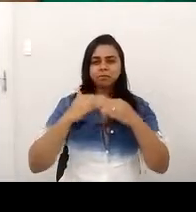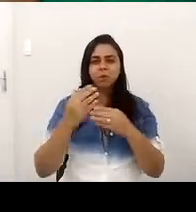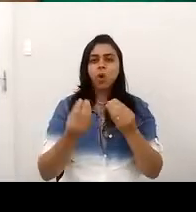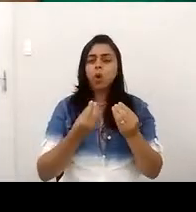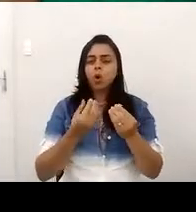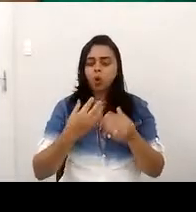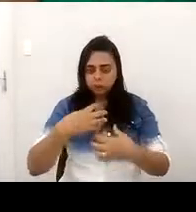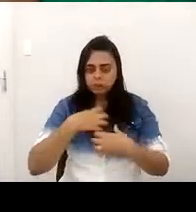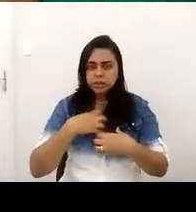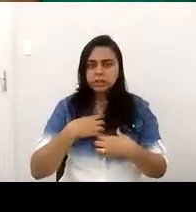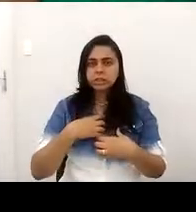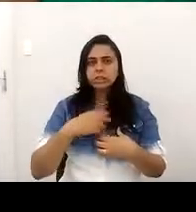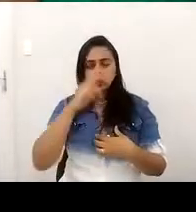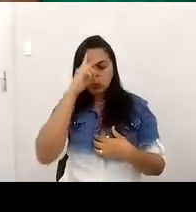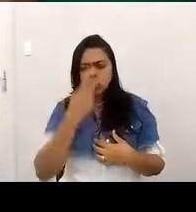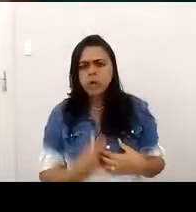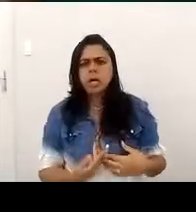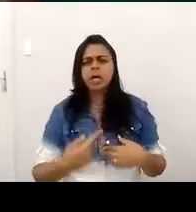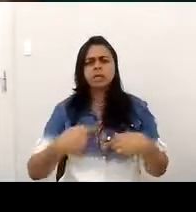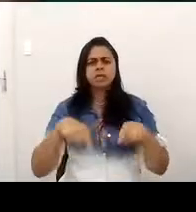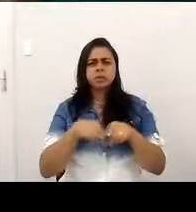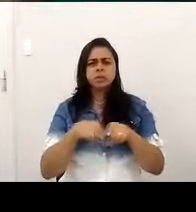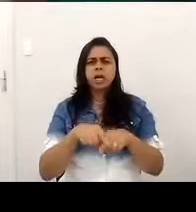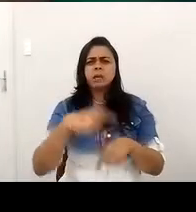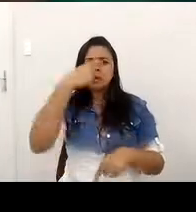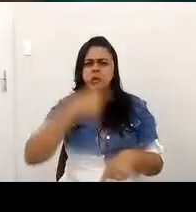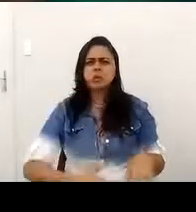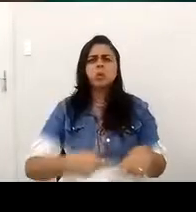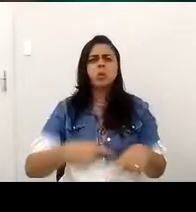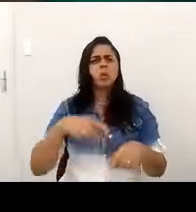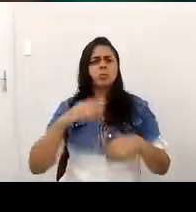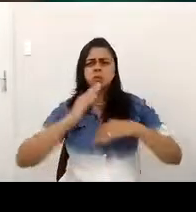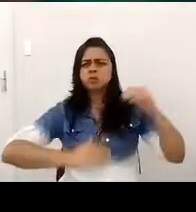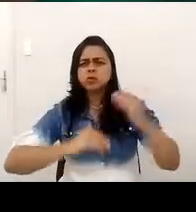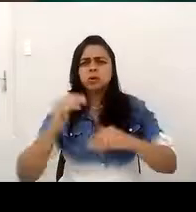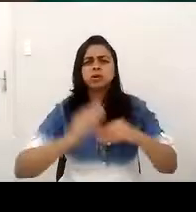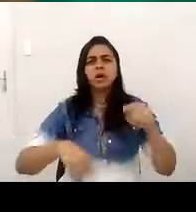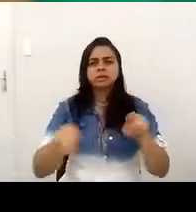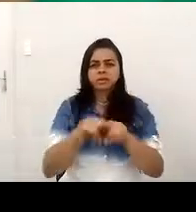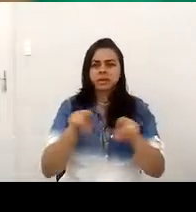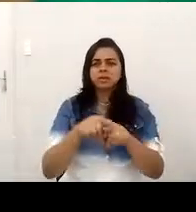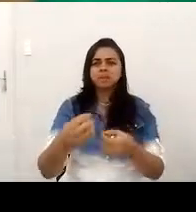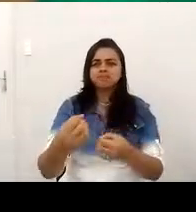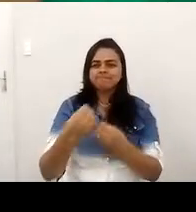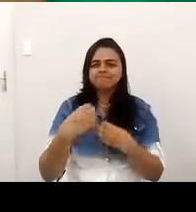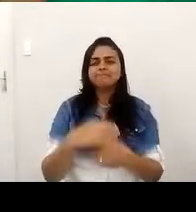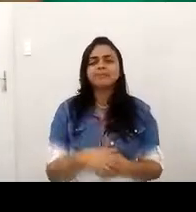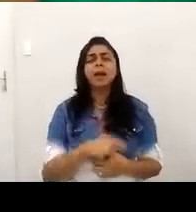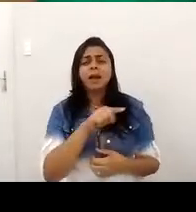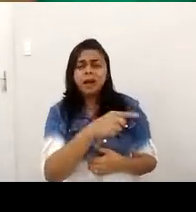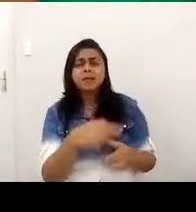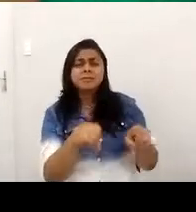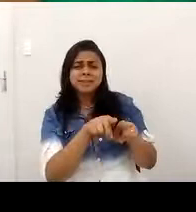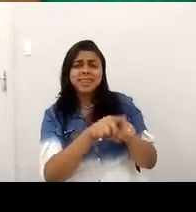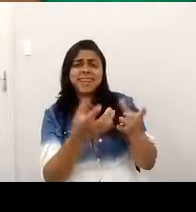como profissional, quero agradecer muito. Eu queria também fazer a disciplina do Antônio e do Edinho.